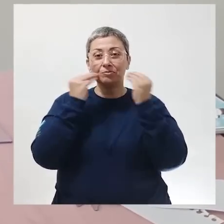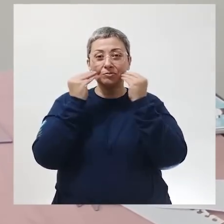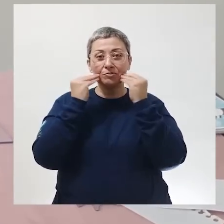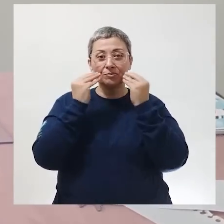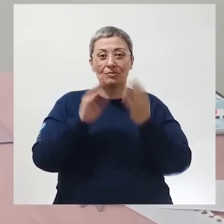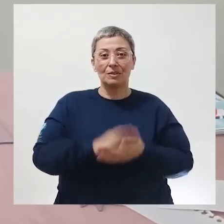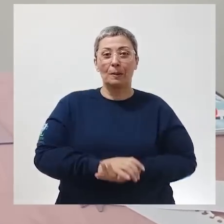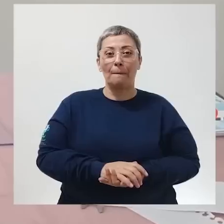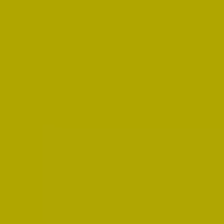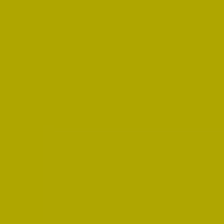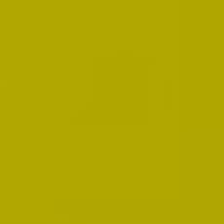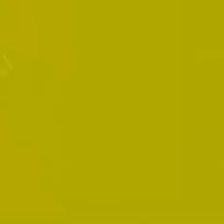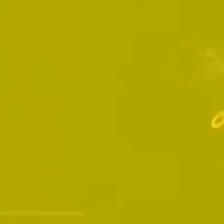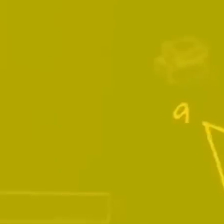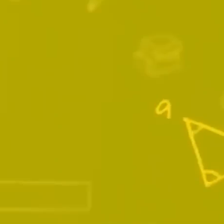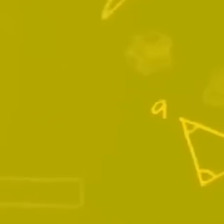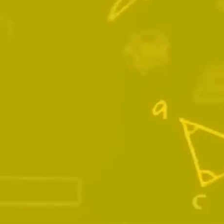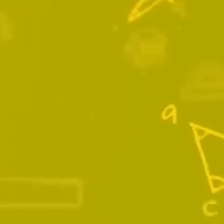escola. Beijos!